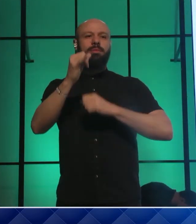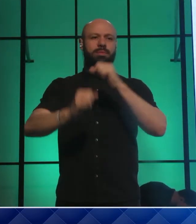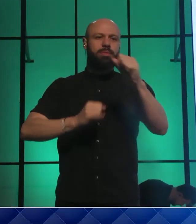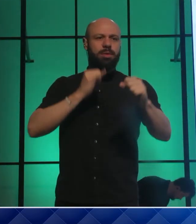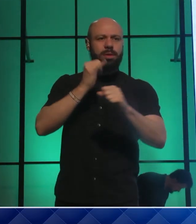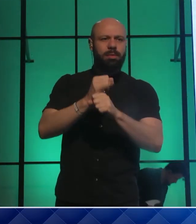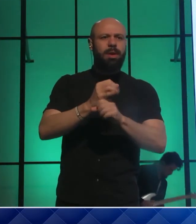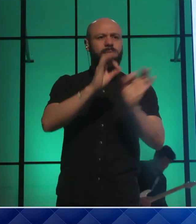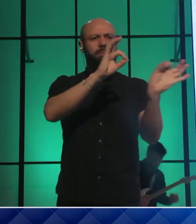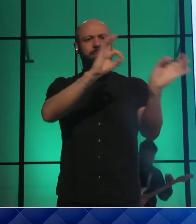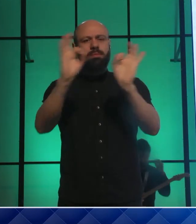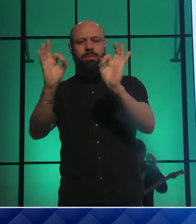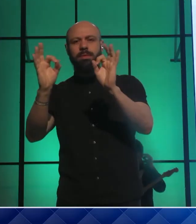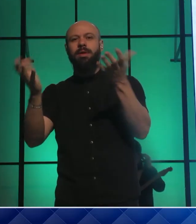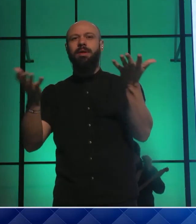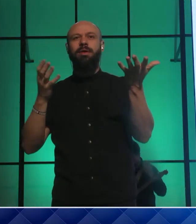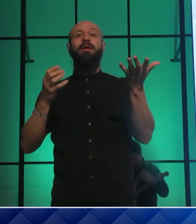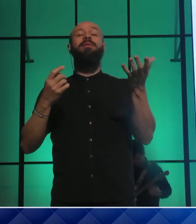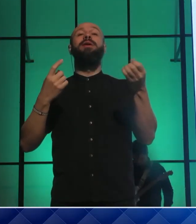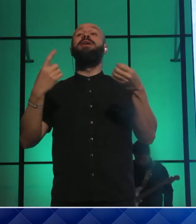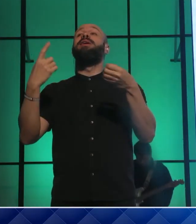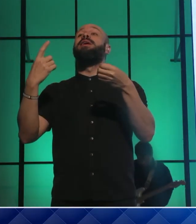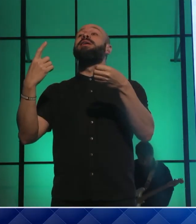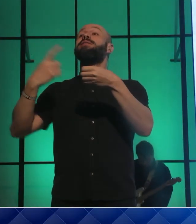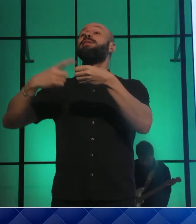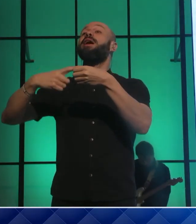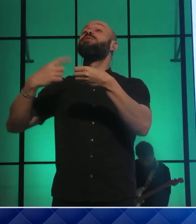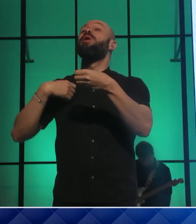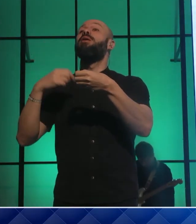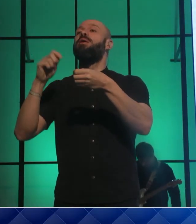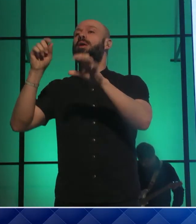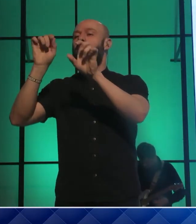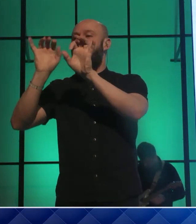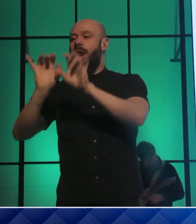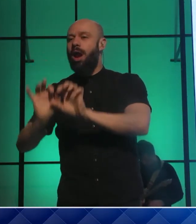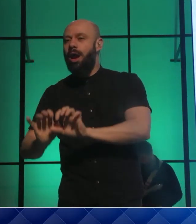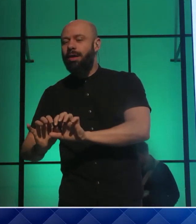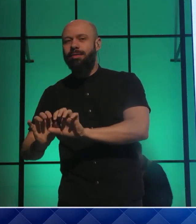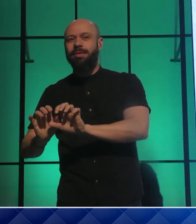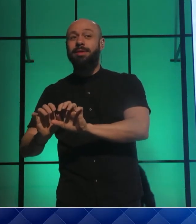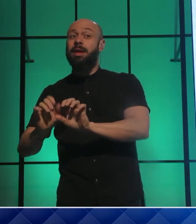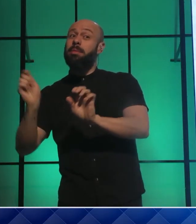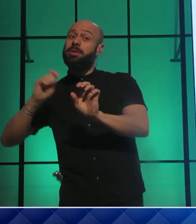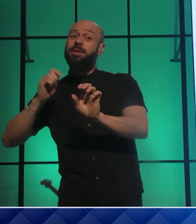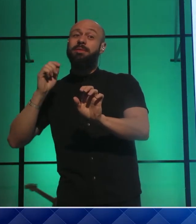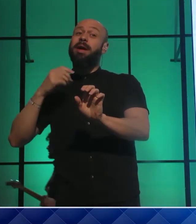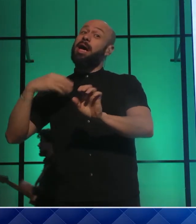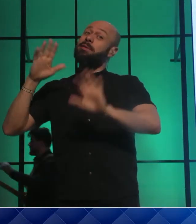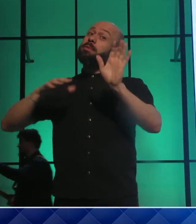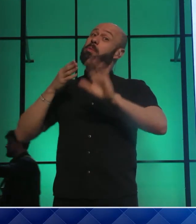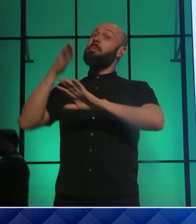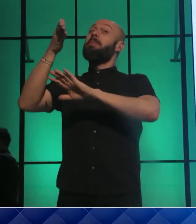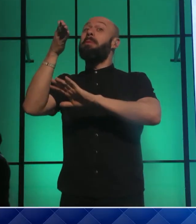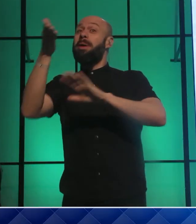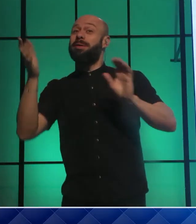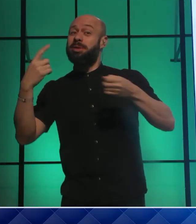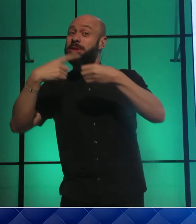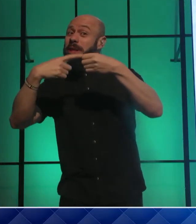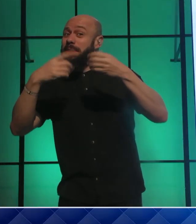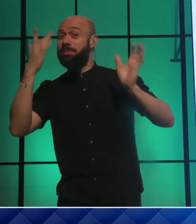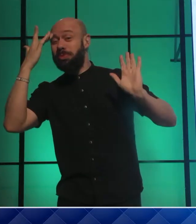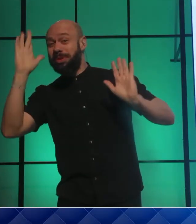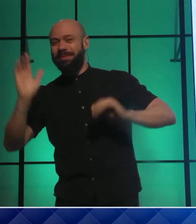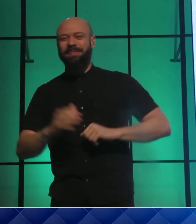também. Coloque a cidade que você está e vamos estar orando por você. E quem sabe a gente fazer uma visita, né?